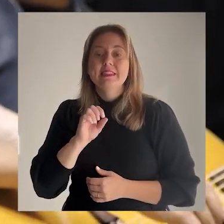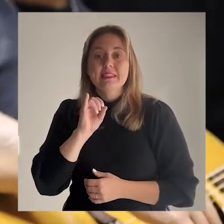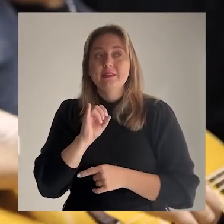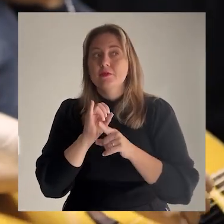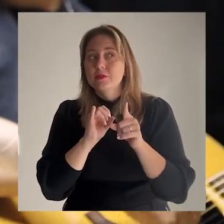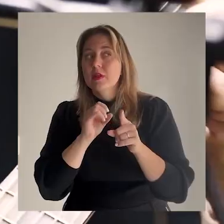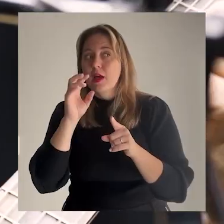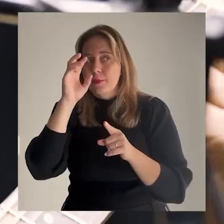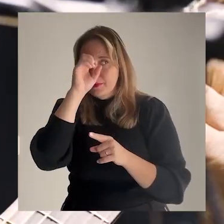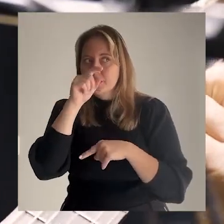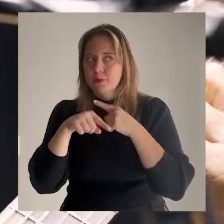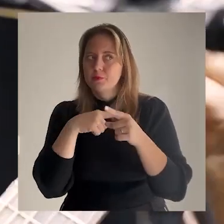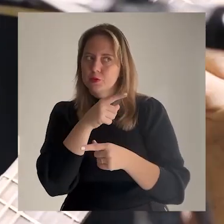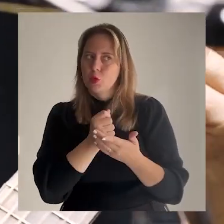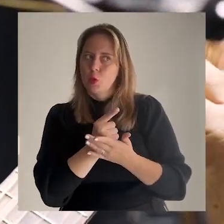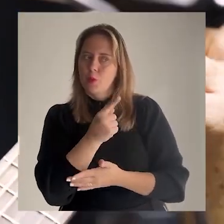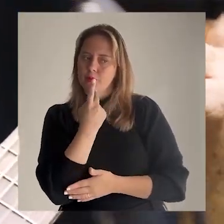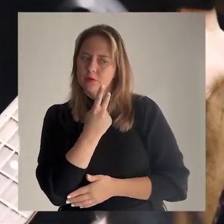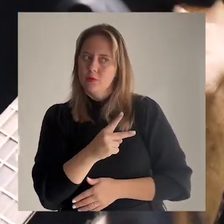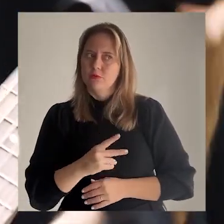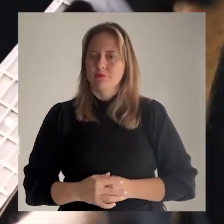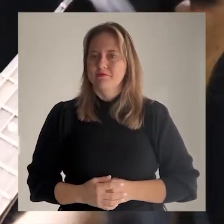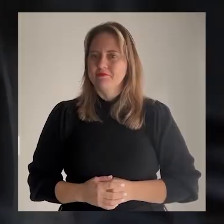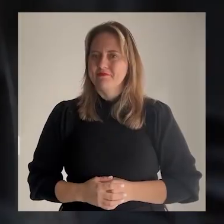aprender, depois você compra um violão melhor.